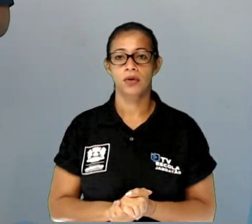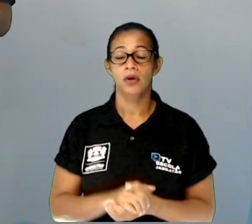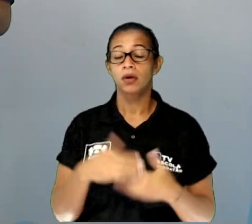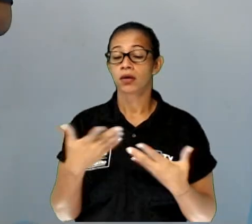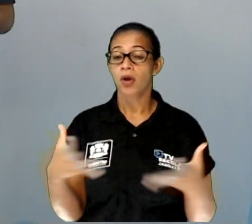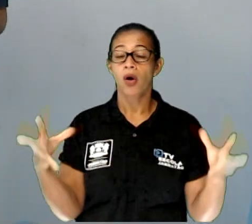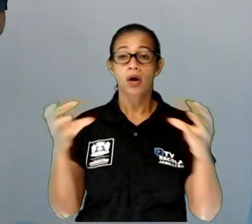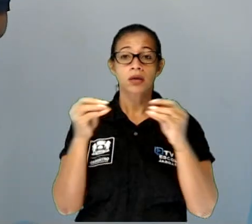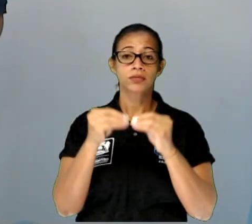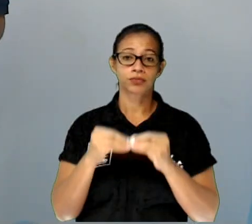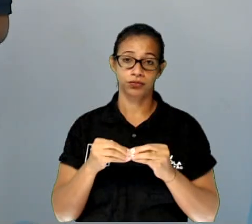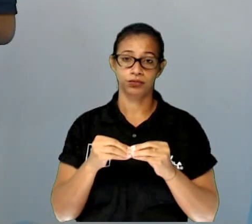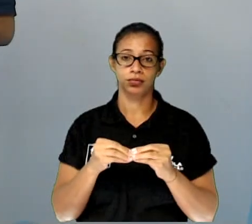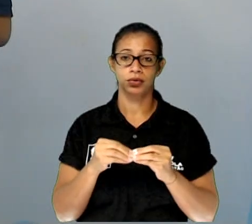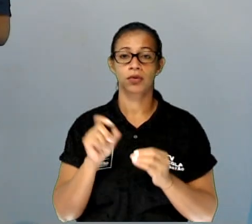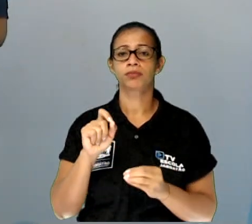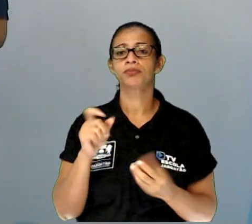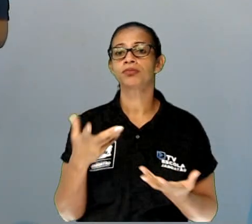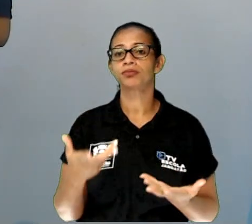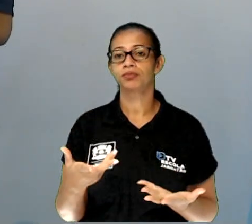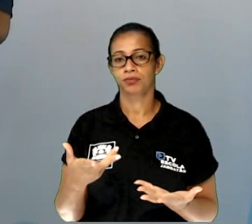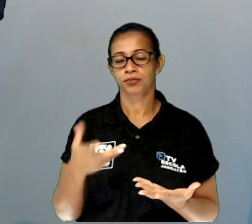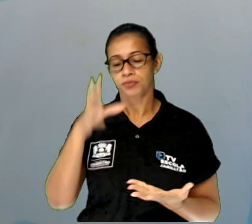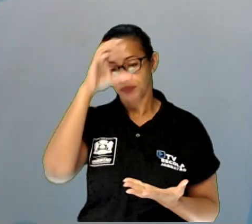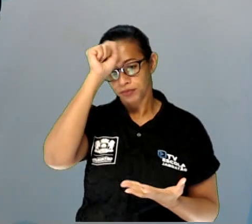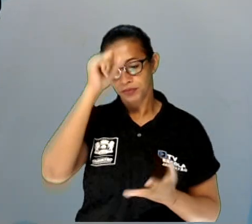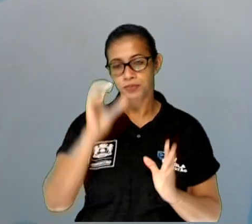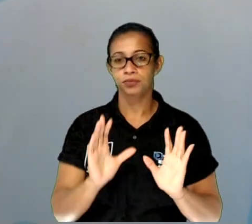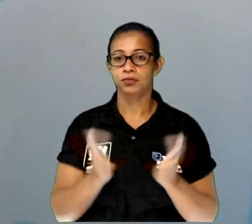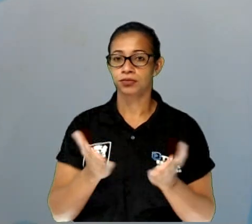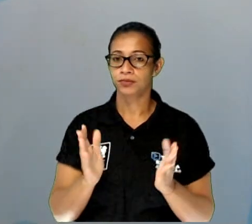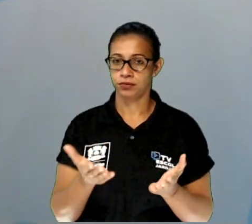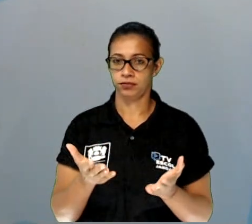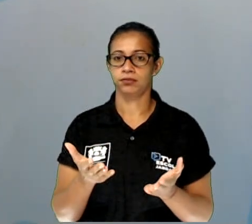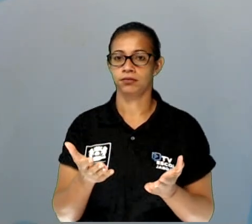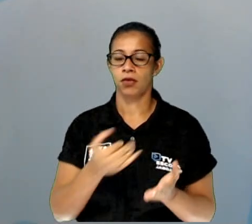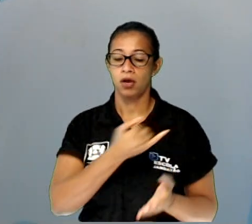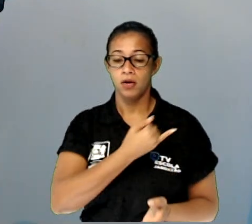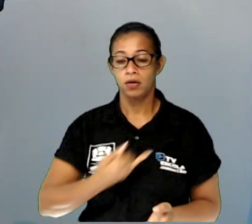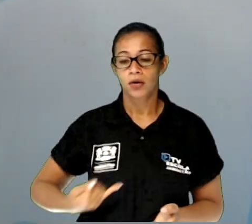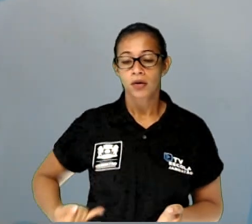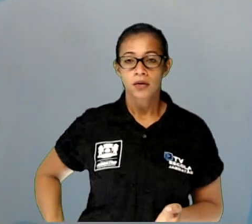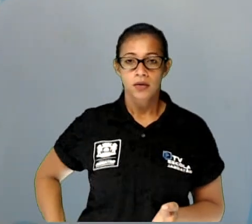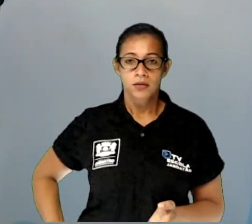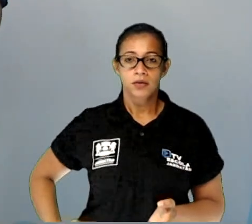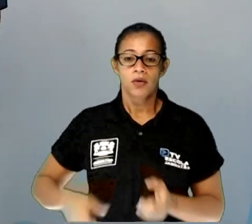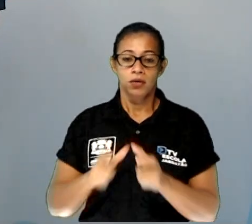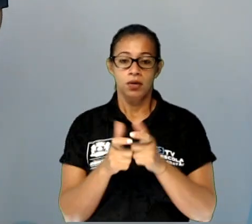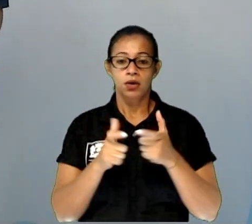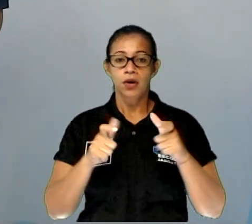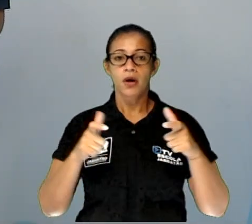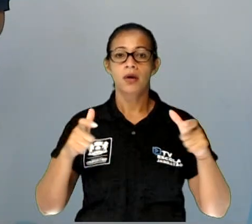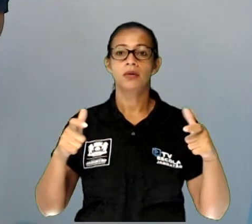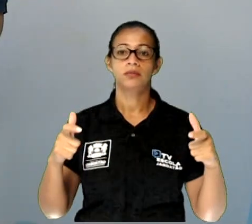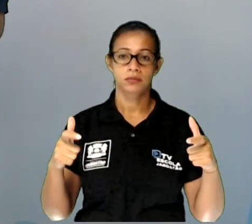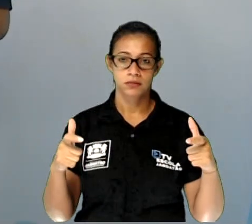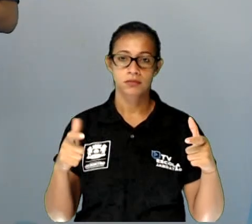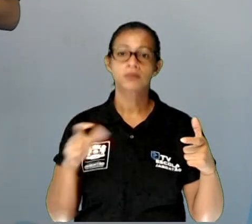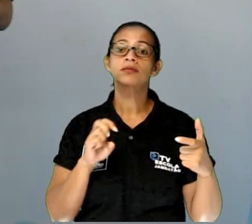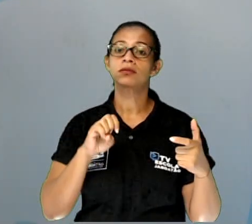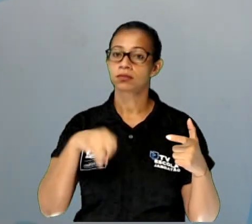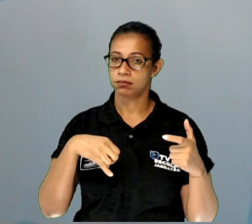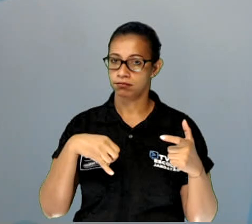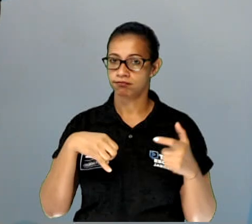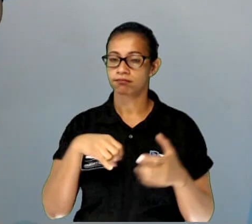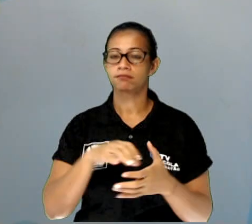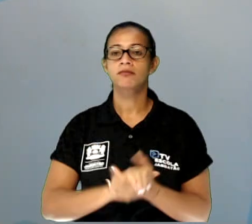né, dos aprendizados da aula de hoje? Que o Império Bizantino se tornou uma grande potência no período medieval, sim, tá?